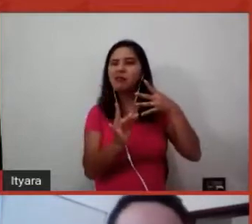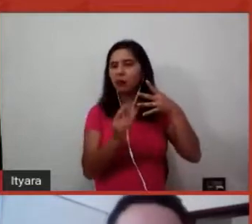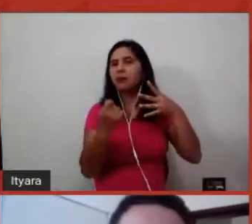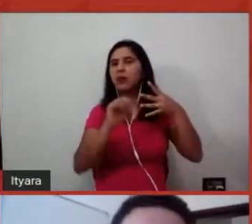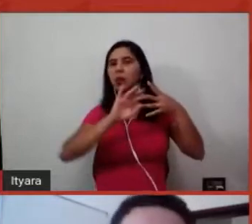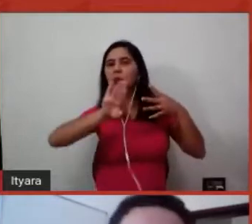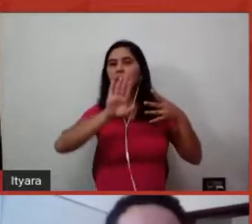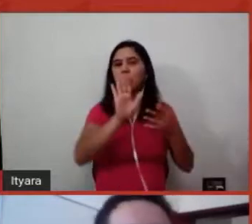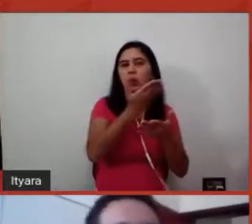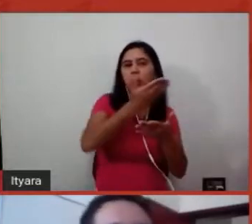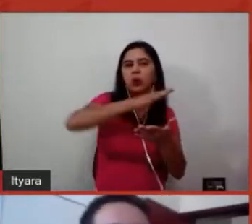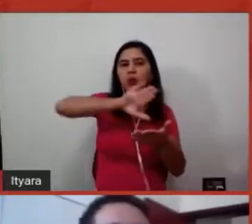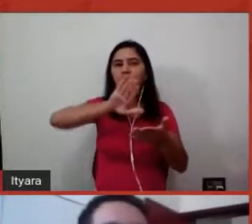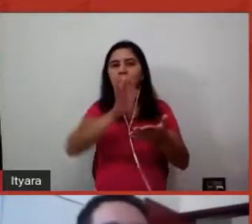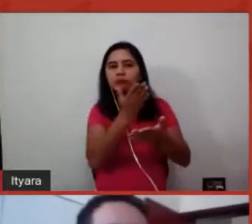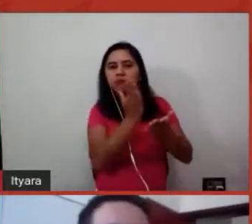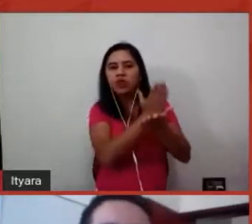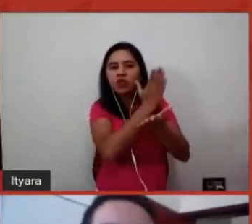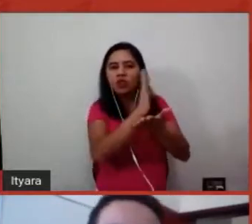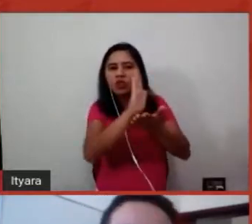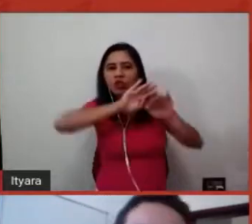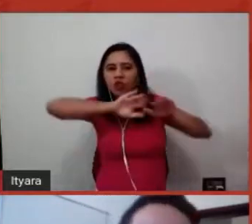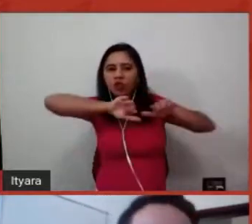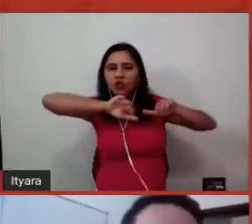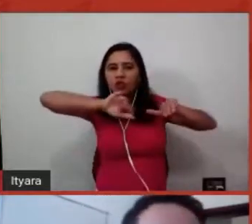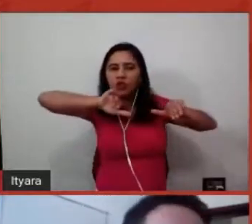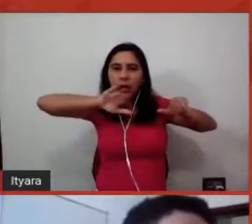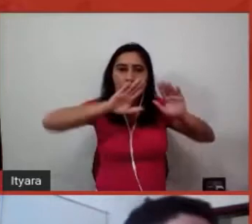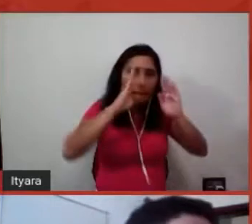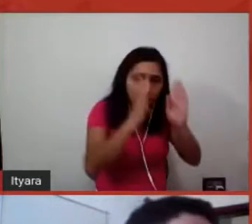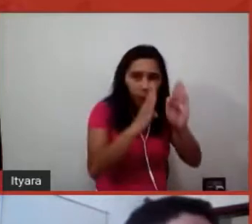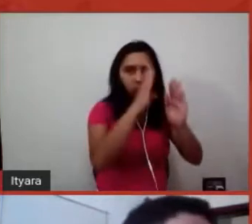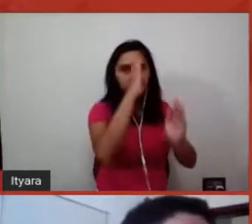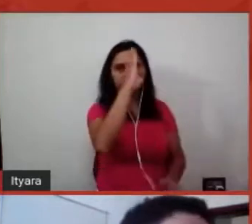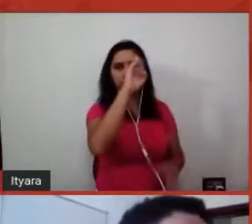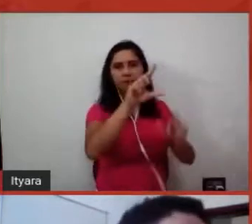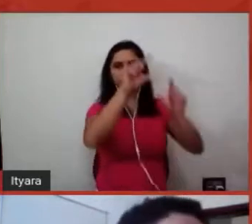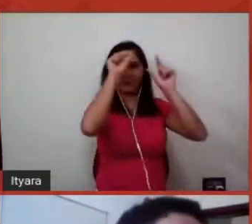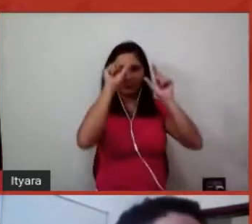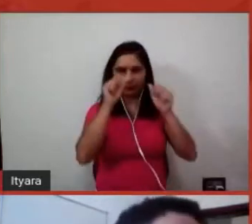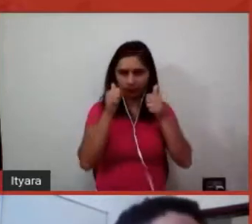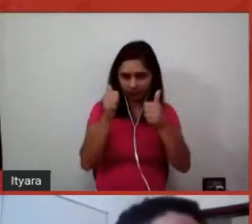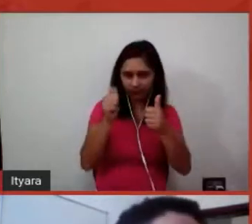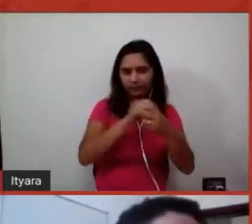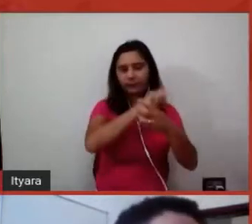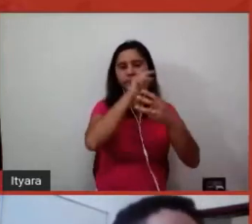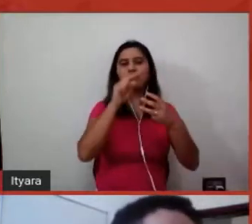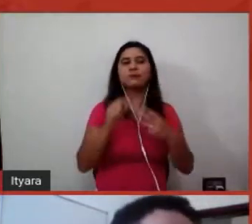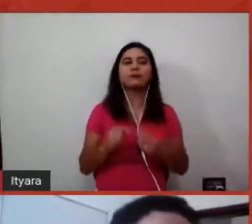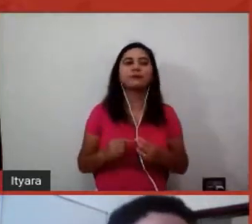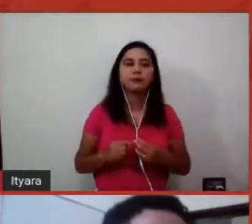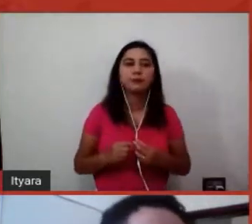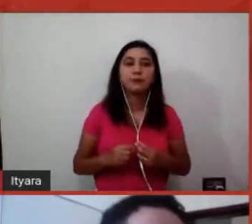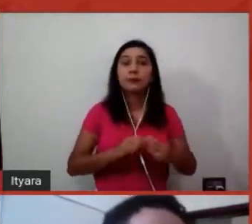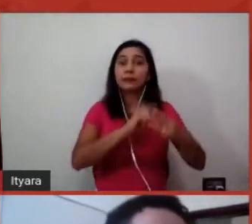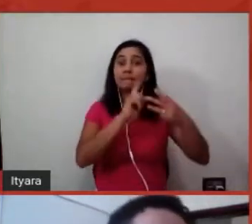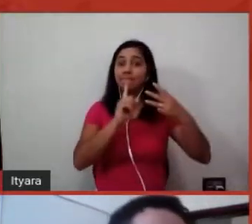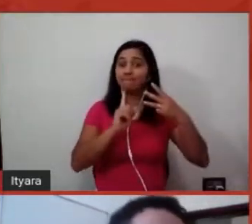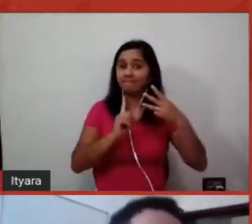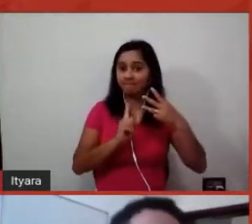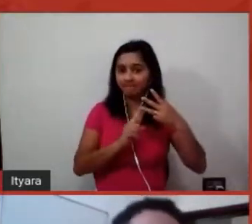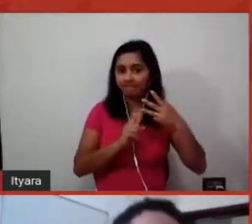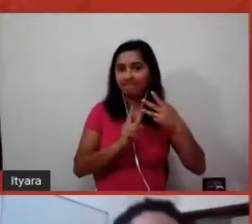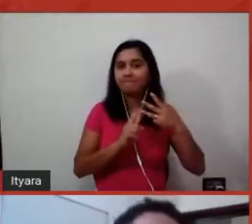São frivolidades que estão lá para estruturar a narrativa. Perfeito? Na sequência,